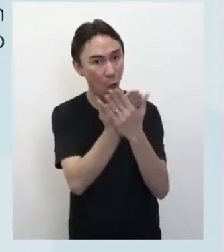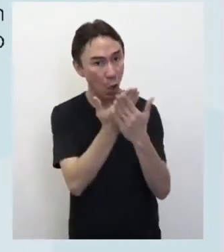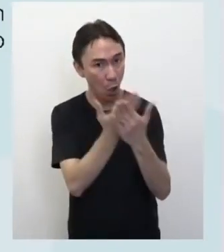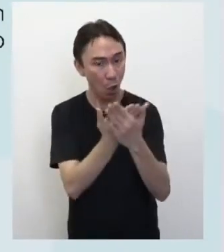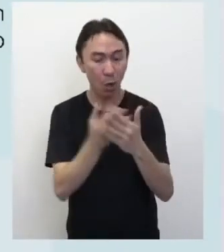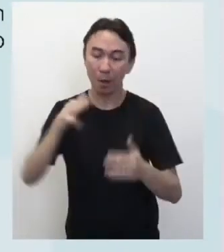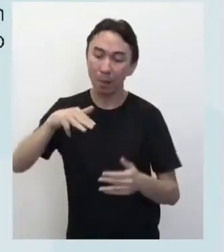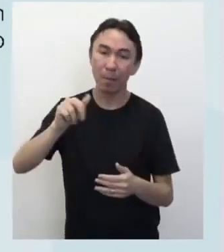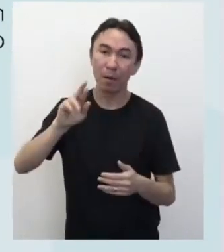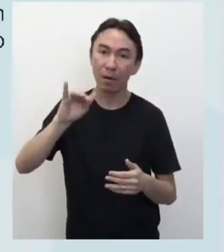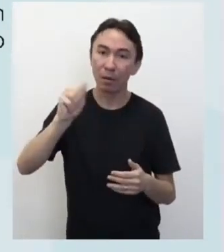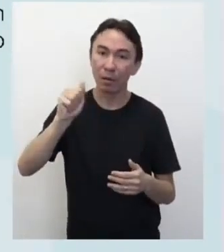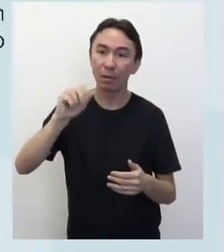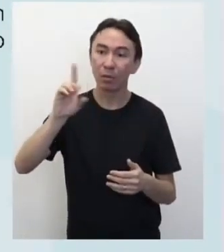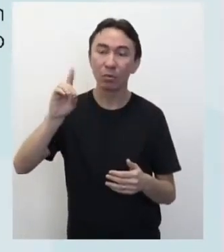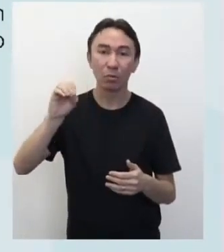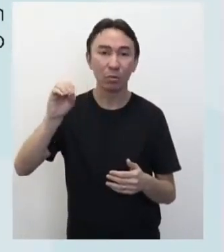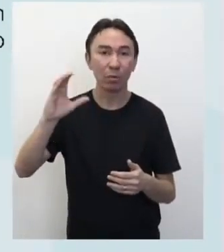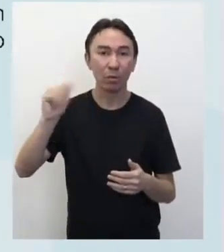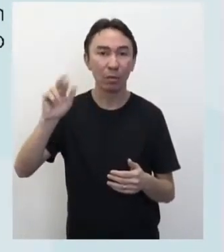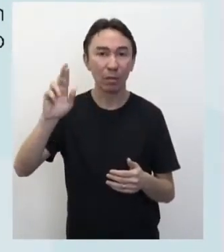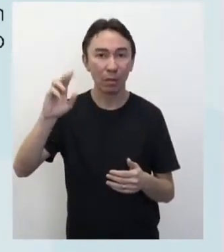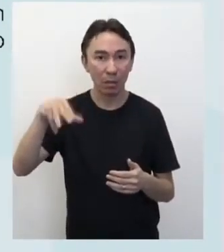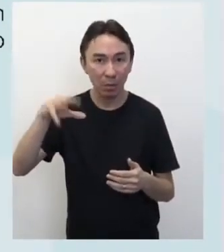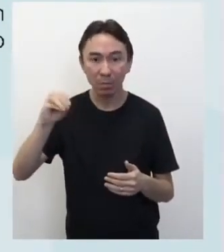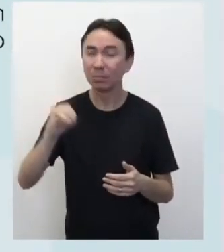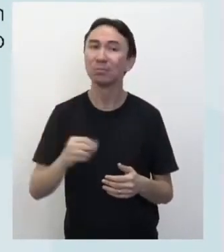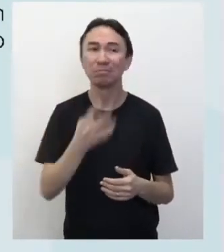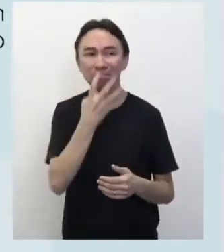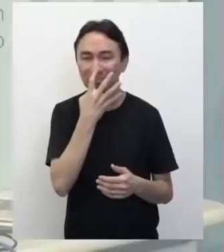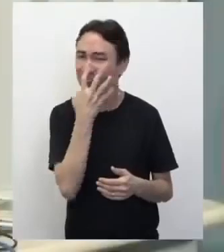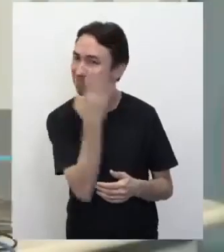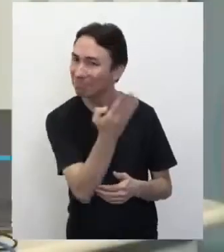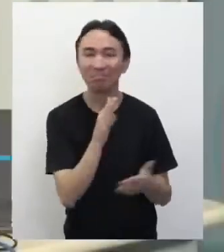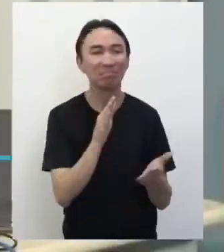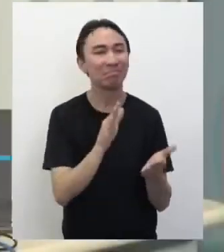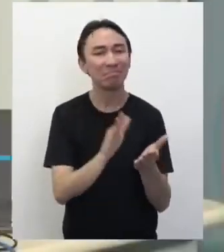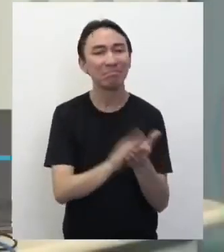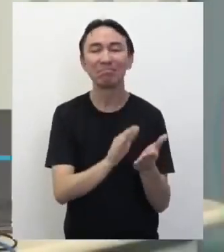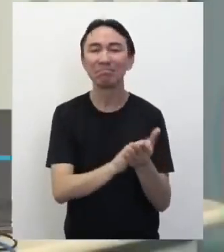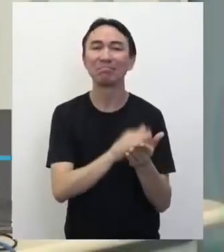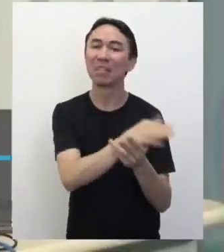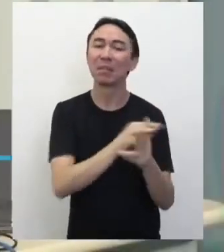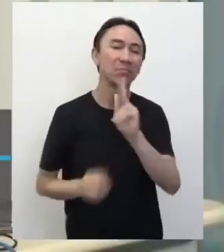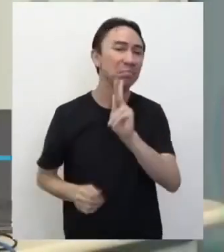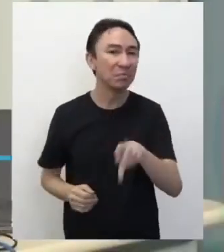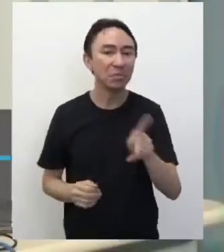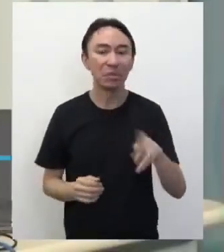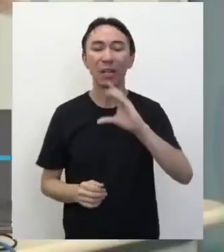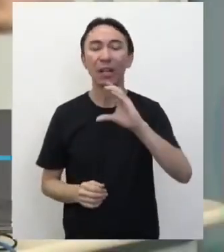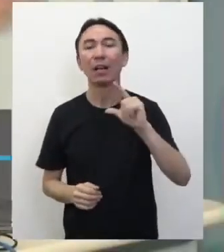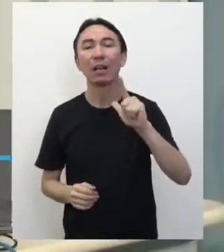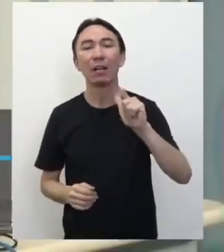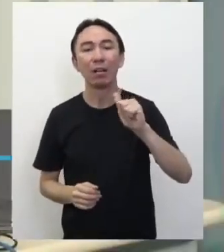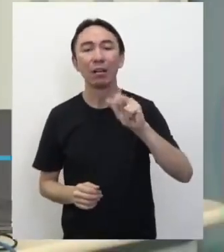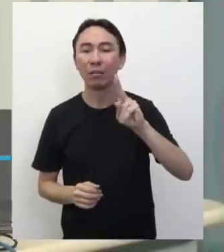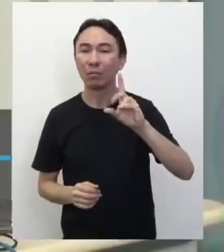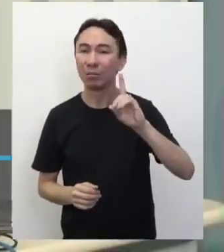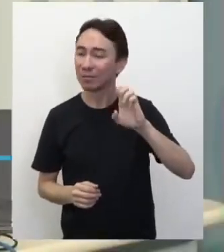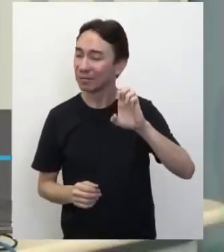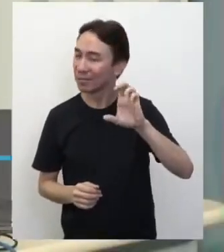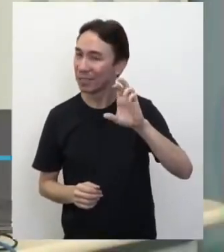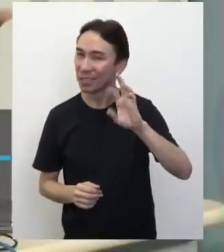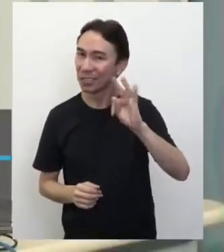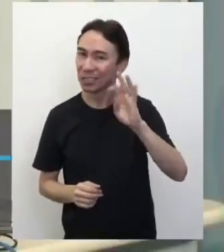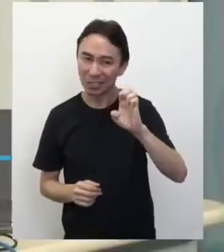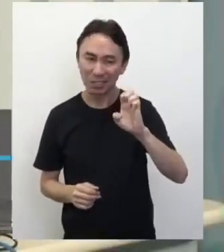de Godoy Ramos e pela professora Claudete Gonçalves, tá bom? Um beijo, professora, né, virtual, um abraço